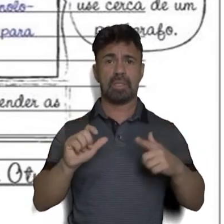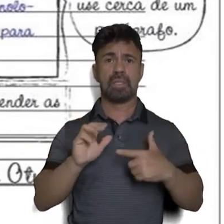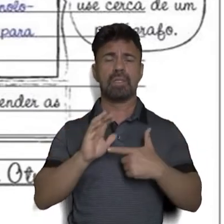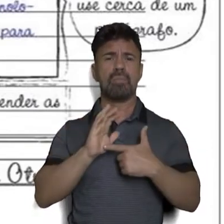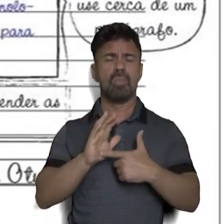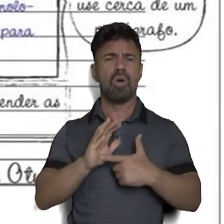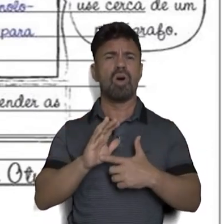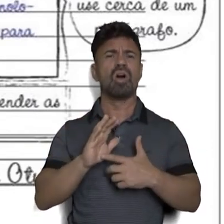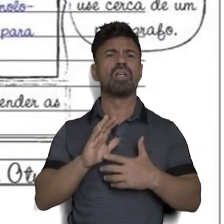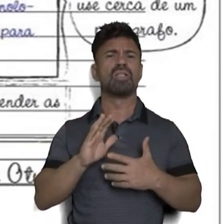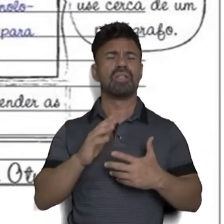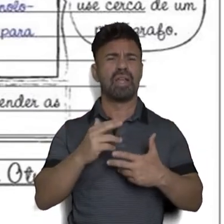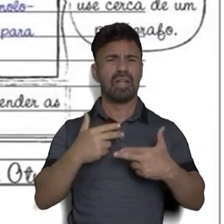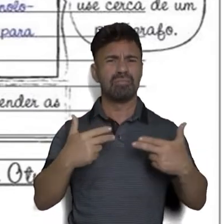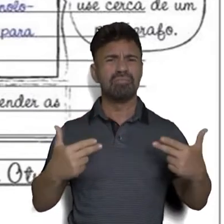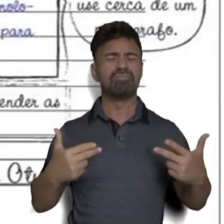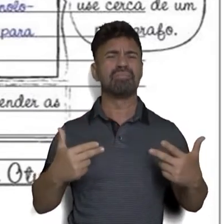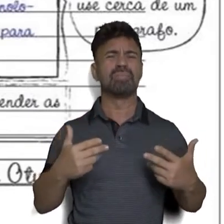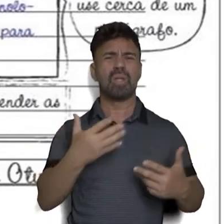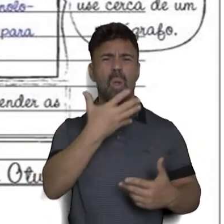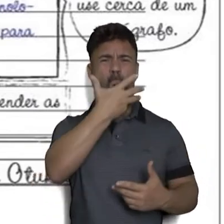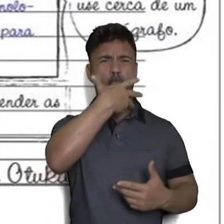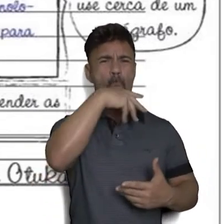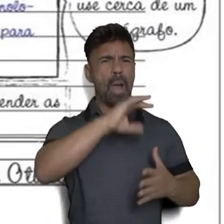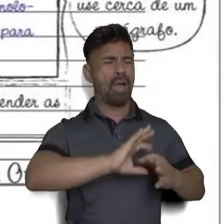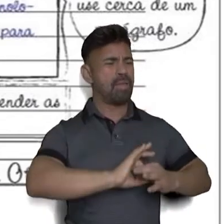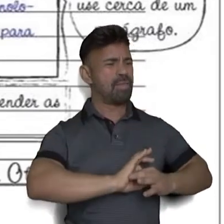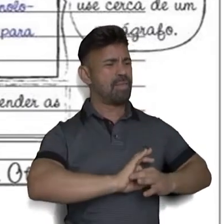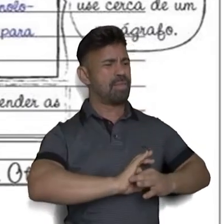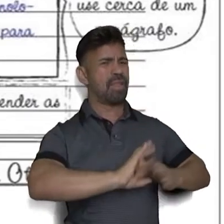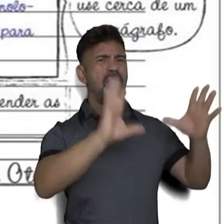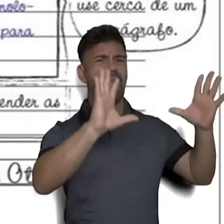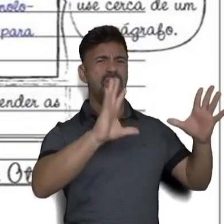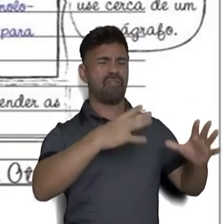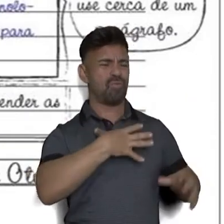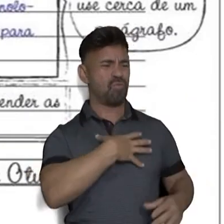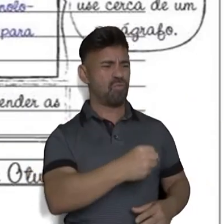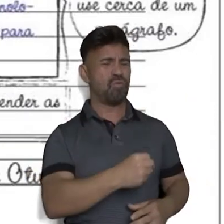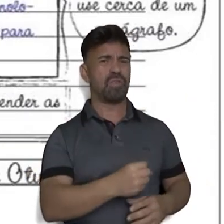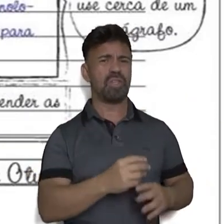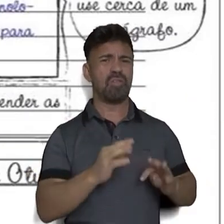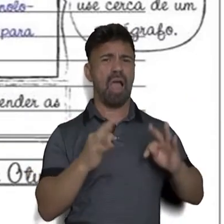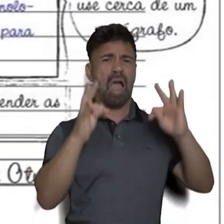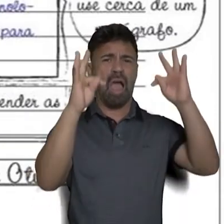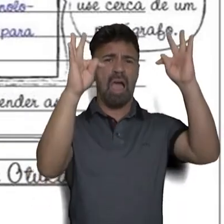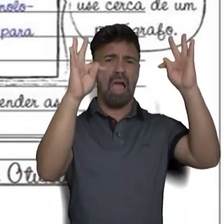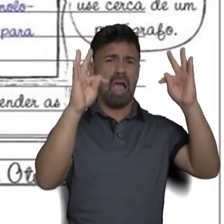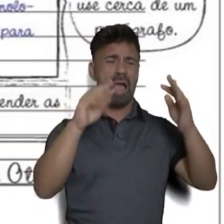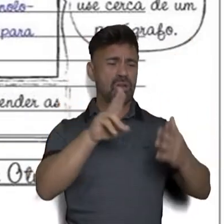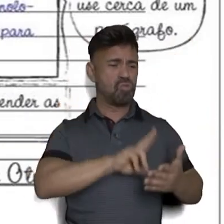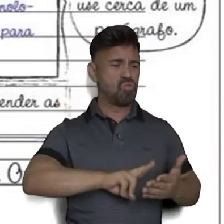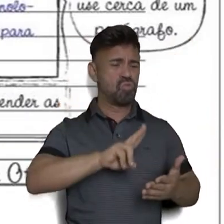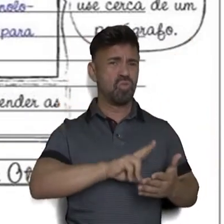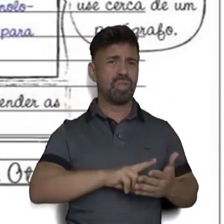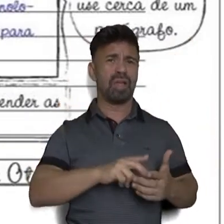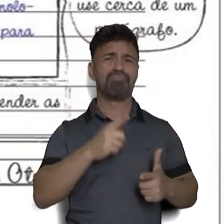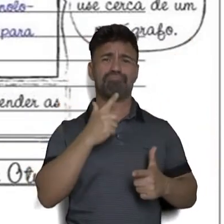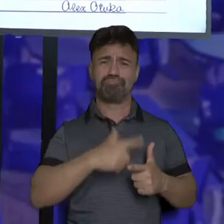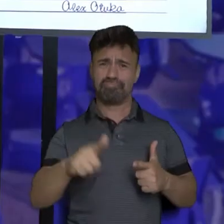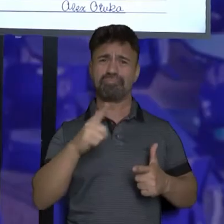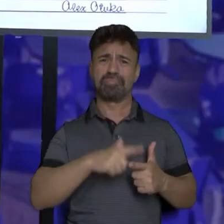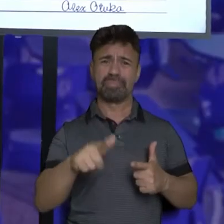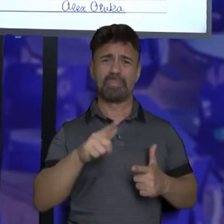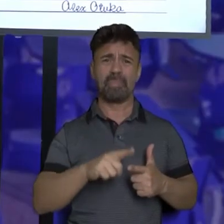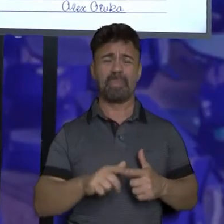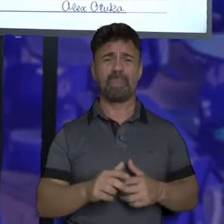que muitas das vezes a total liberdade que os pais dão aos filhos com a tecnologia não faz bem. Então, aqui, a pessoa que criou o texto deu sua